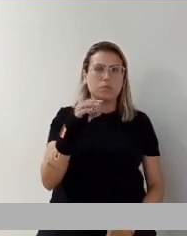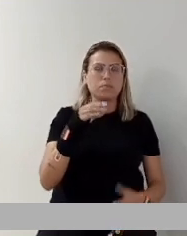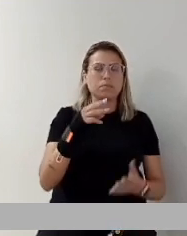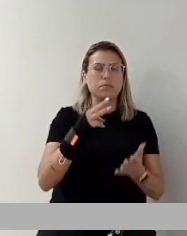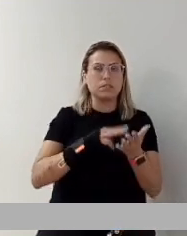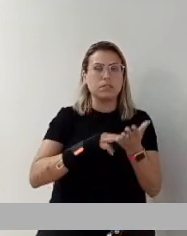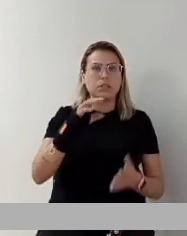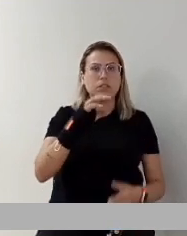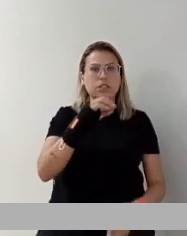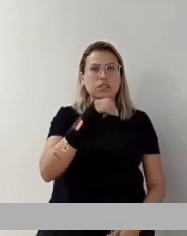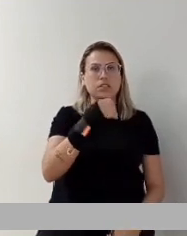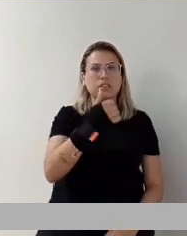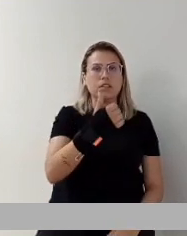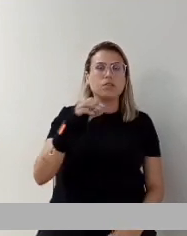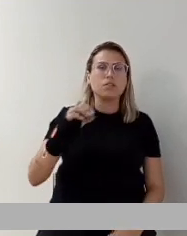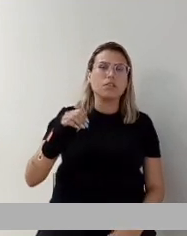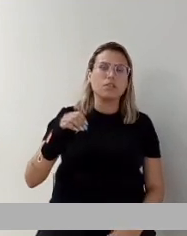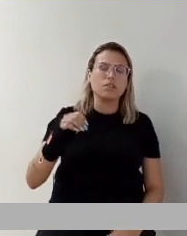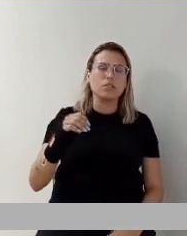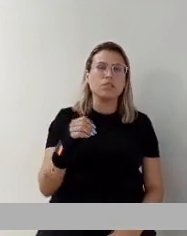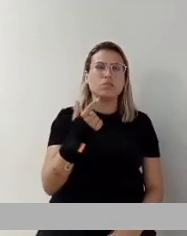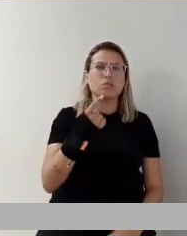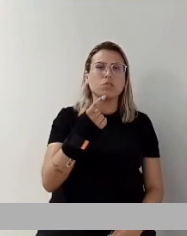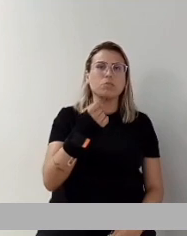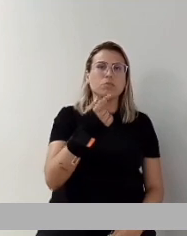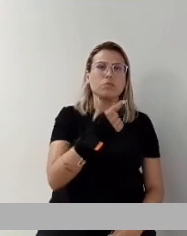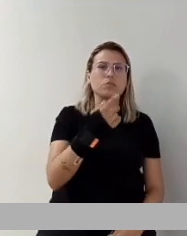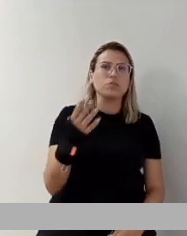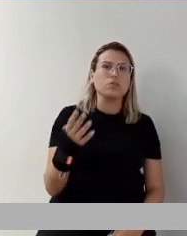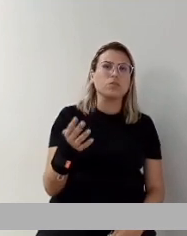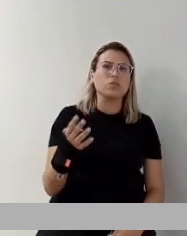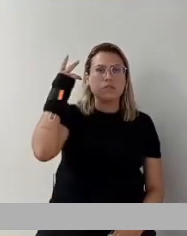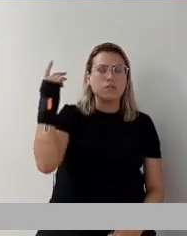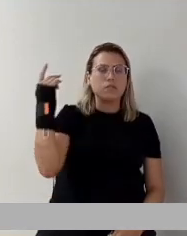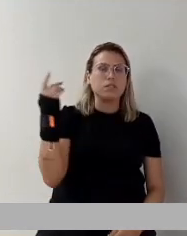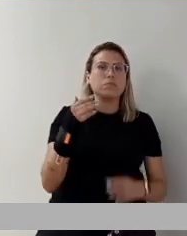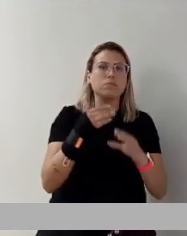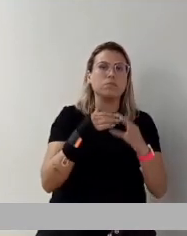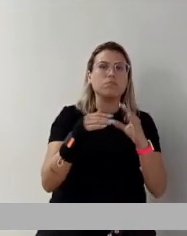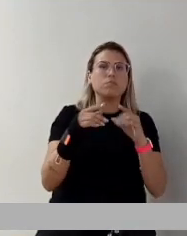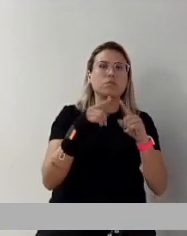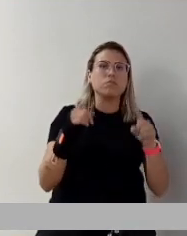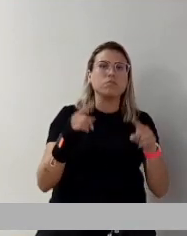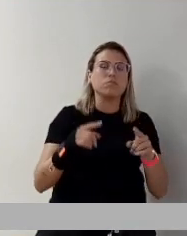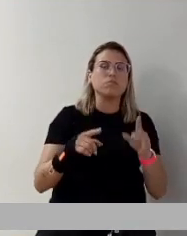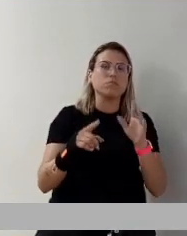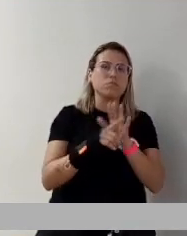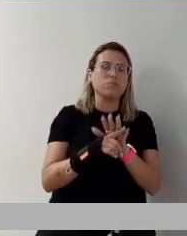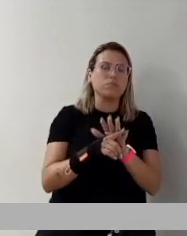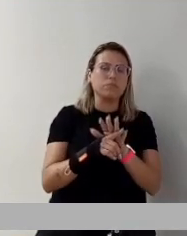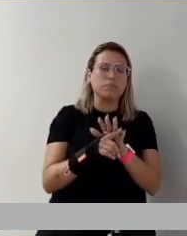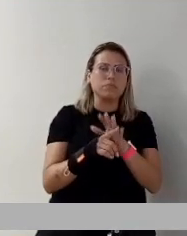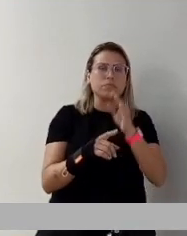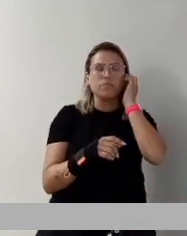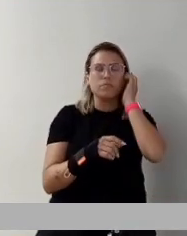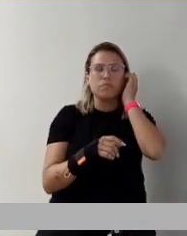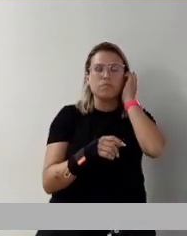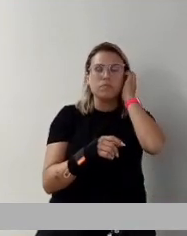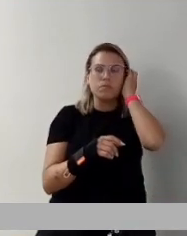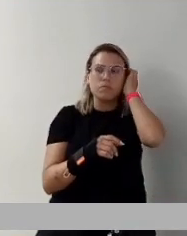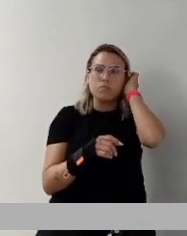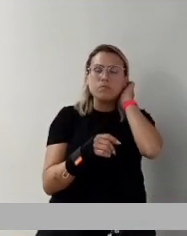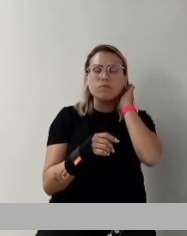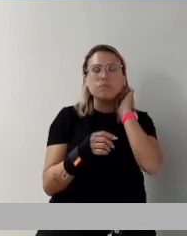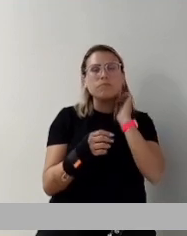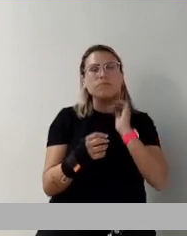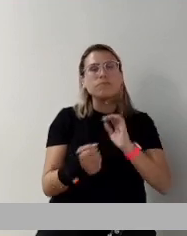010 2024 de autoria do do Poder Executivo ao projeto de lei 019/2022 que cria no âmbito do município de